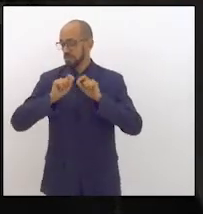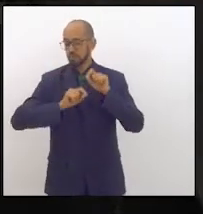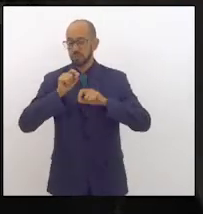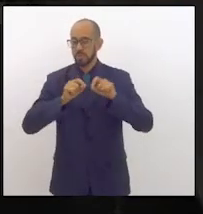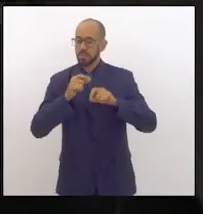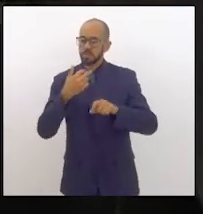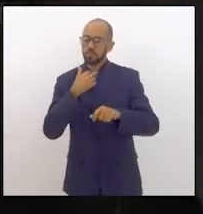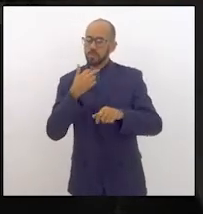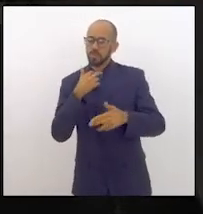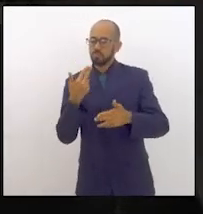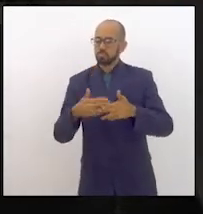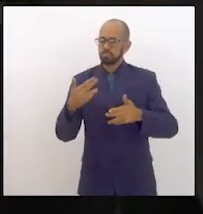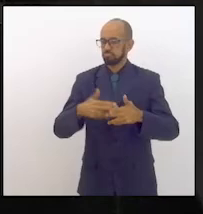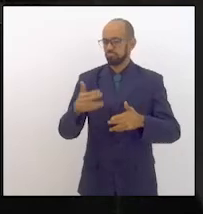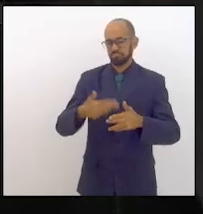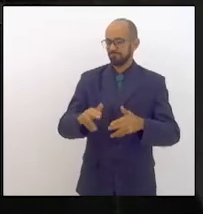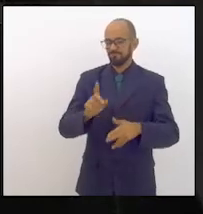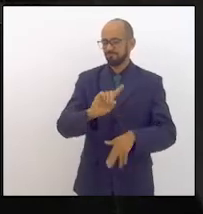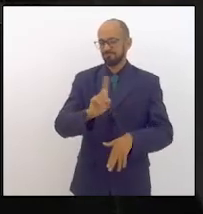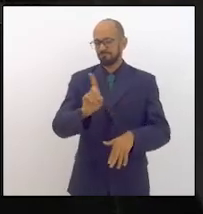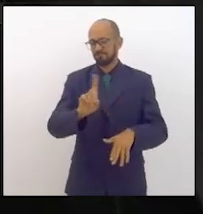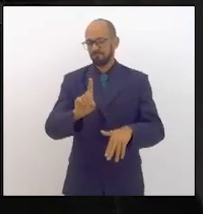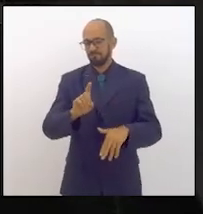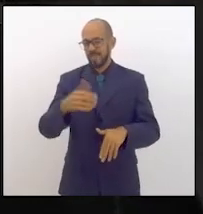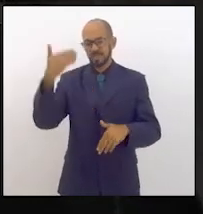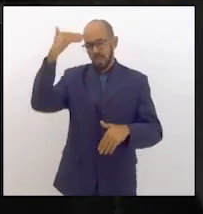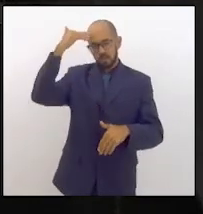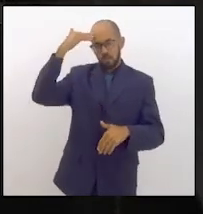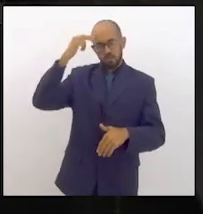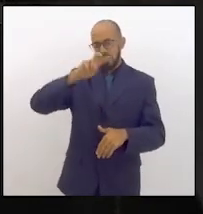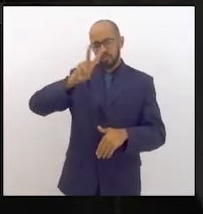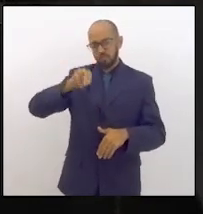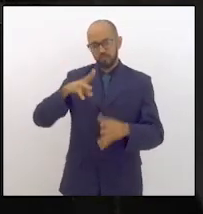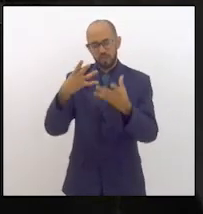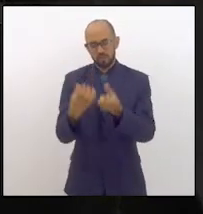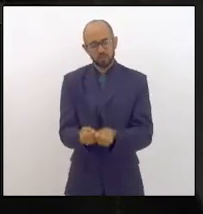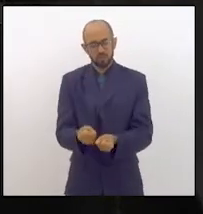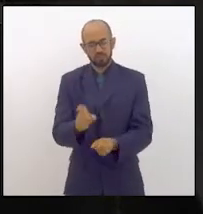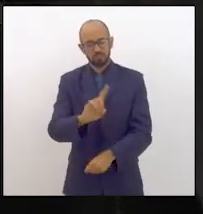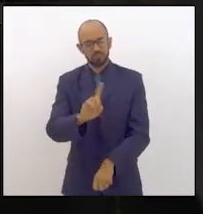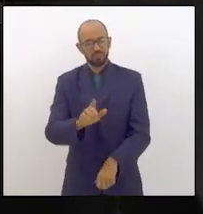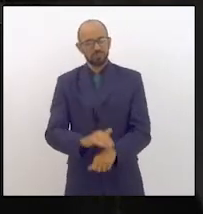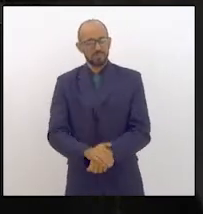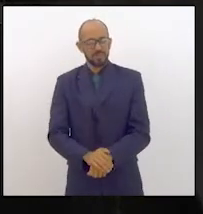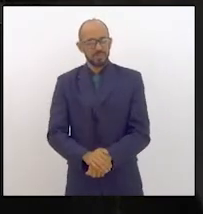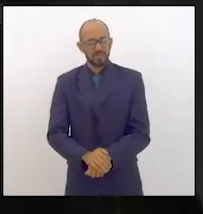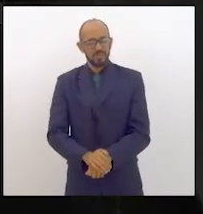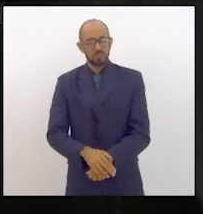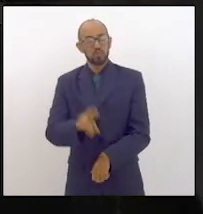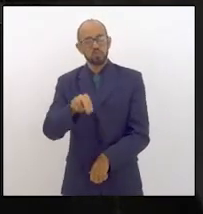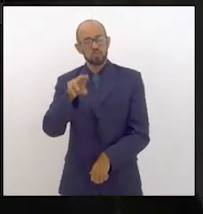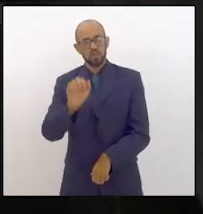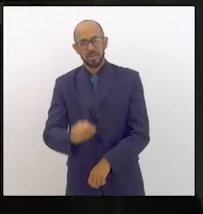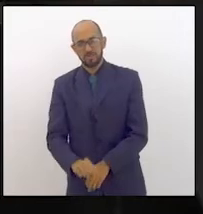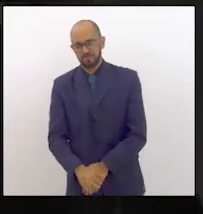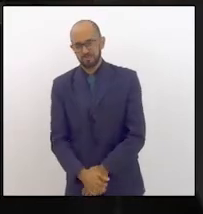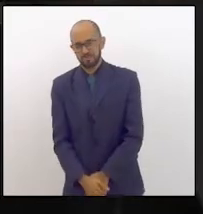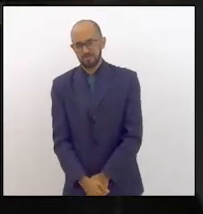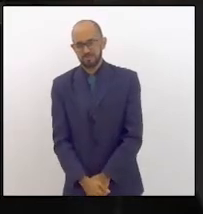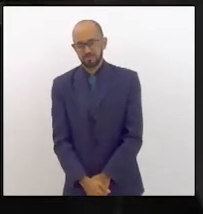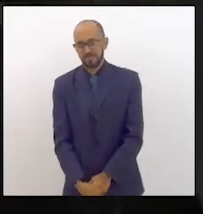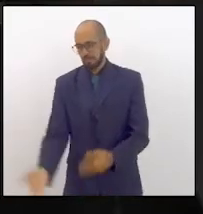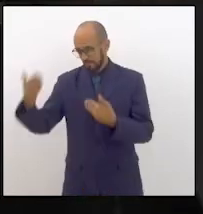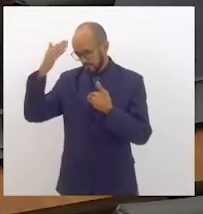tampar o sol com a peneira essa culpa eu não vou carregar nas minhas costas mas não vou mesmo